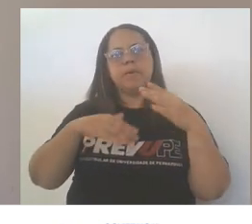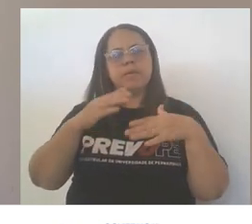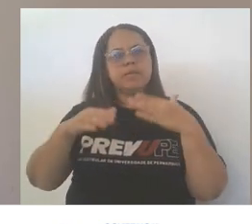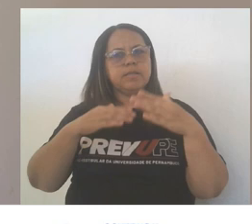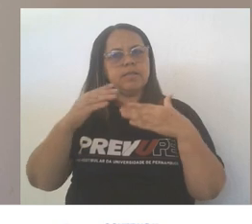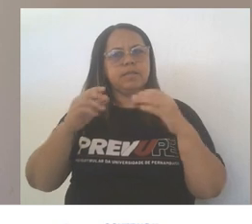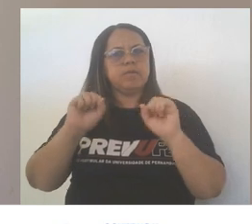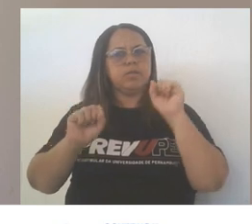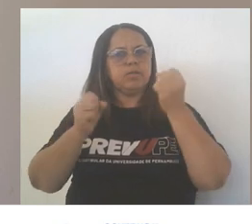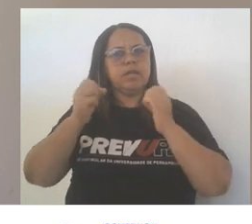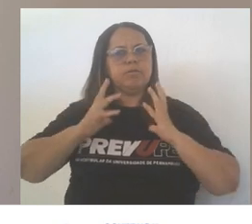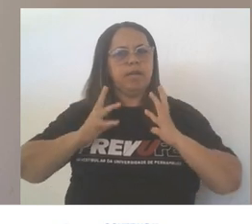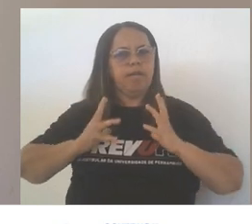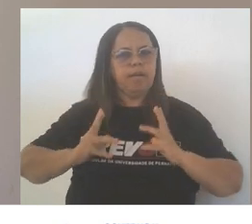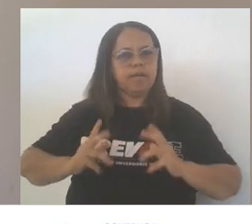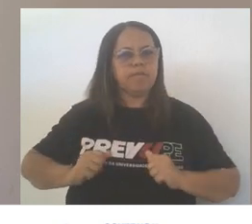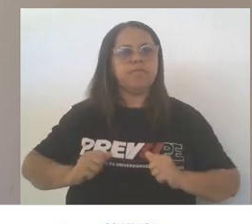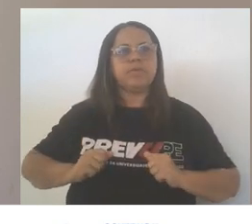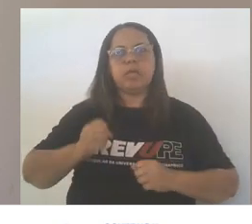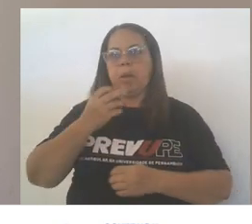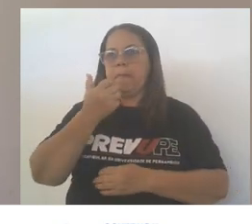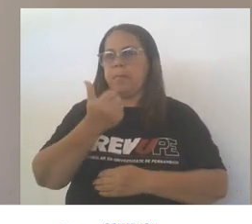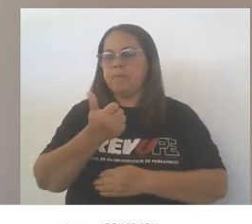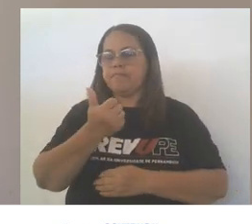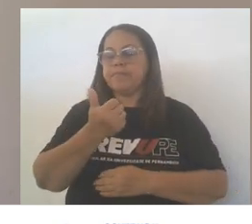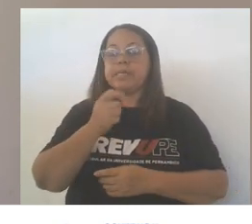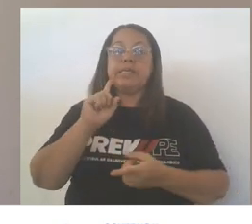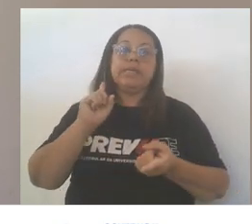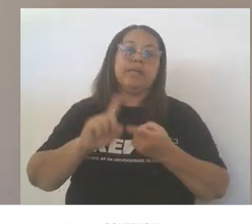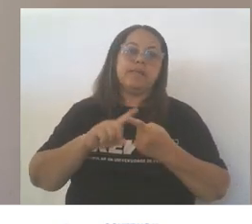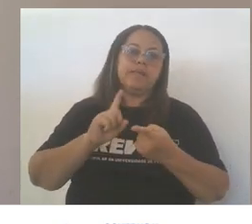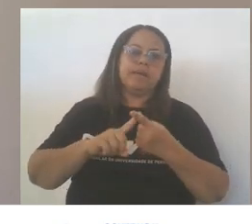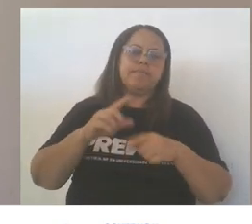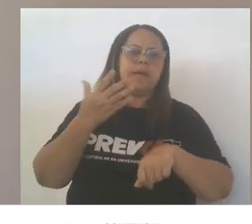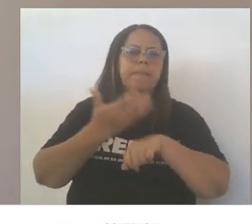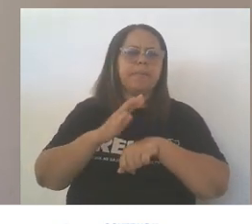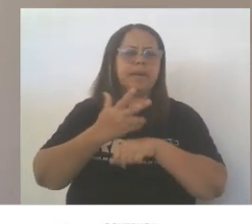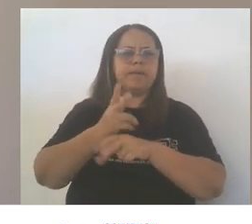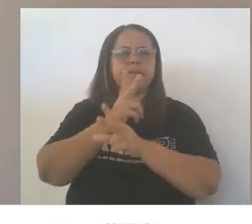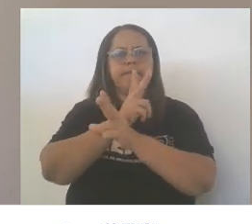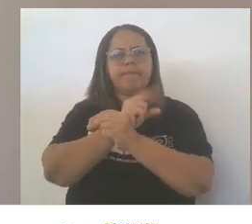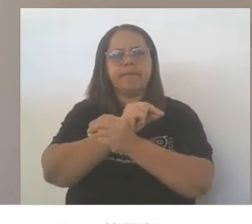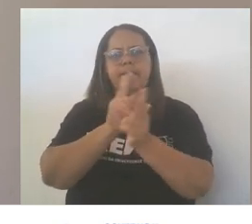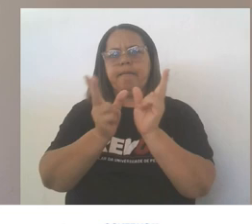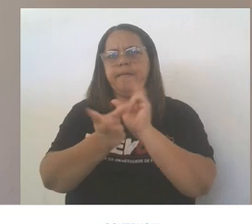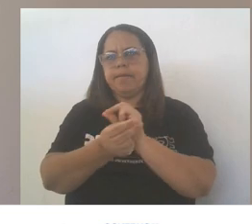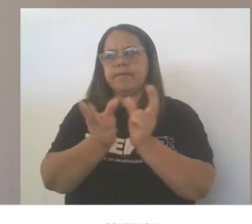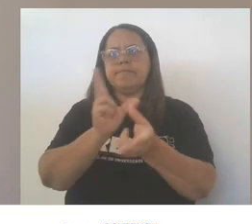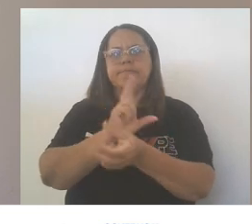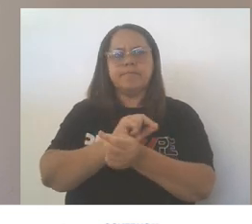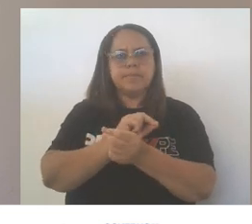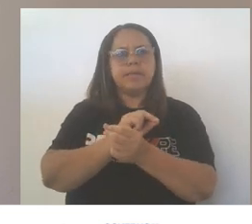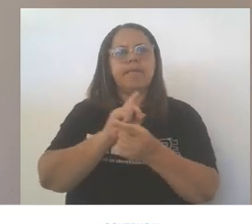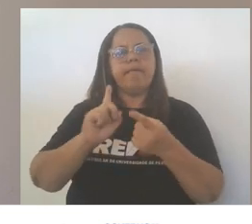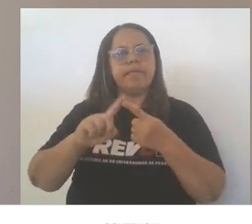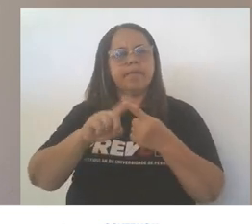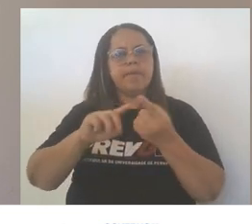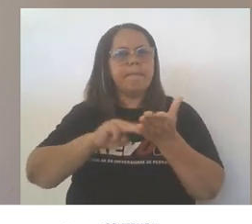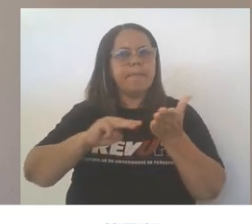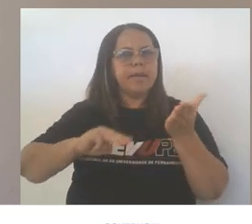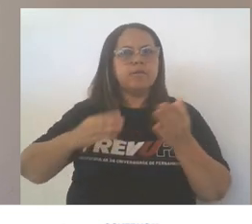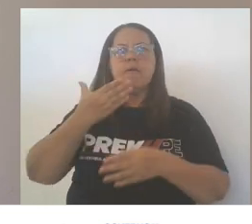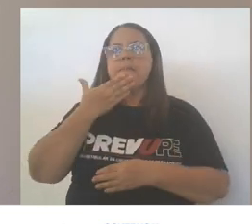que minimizam resíduos tóxicos. Além disso, práticas de reciclagem avançadas e métodos de tratamento de água